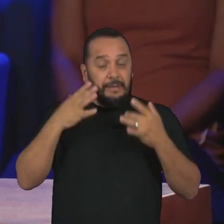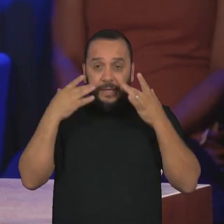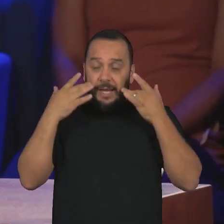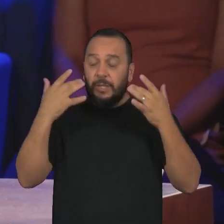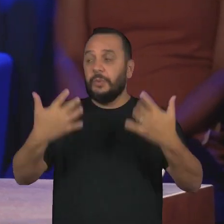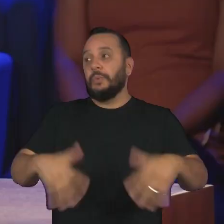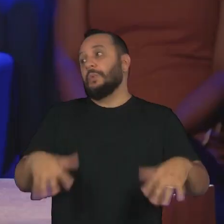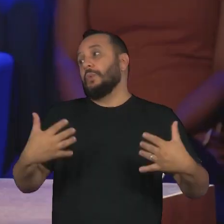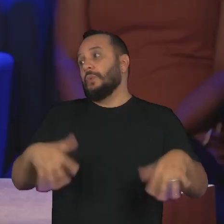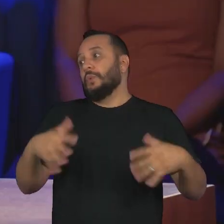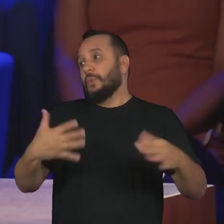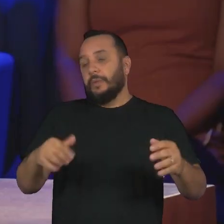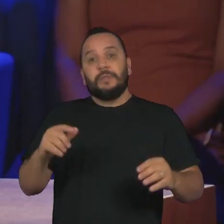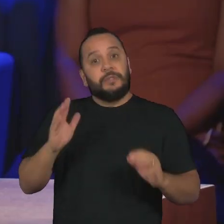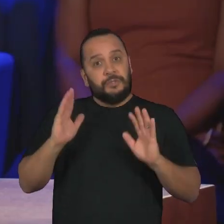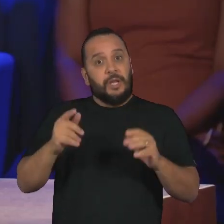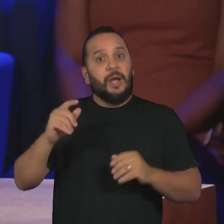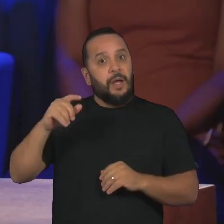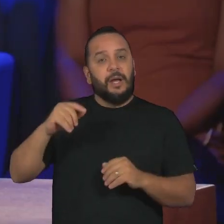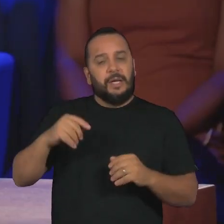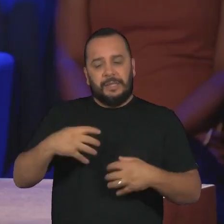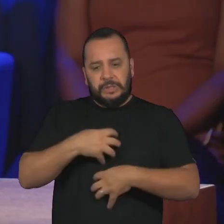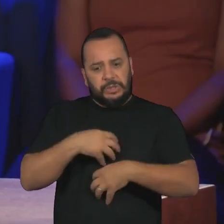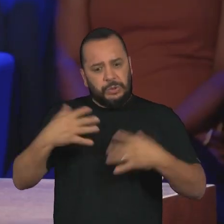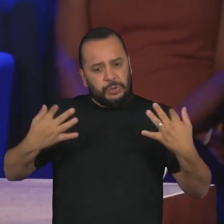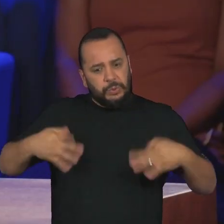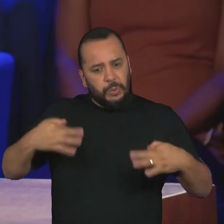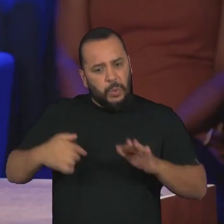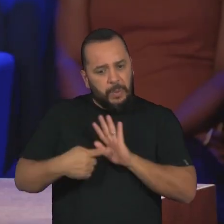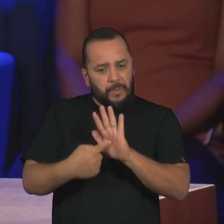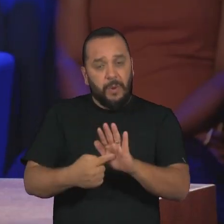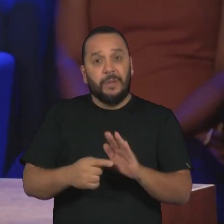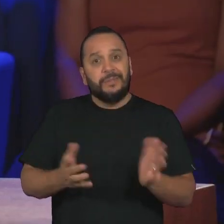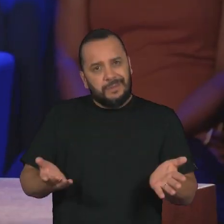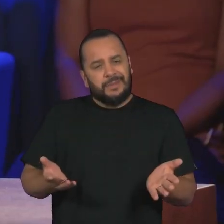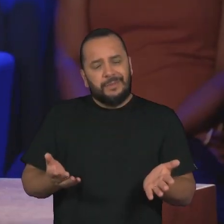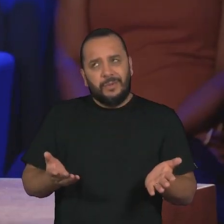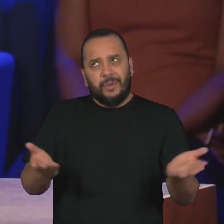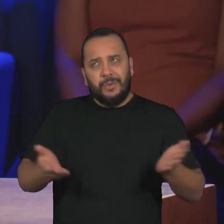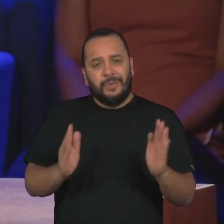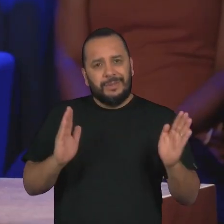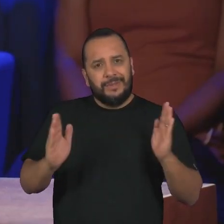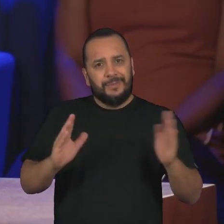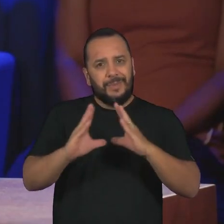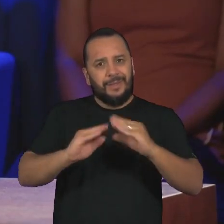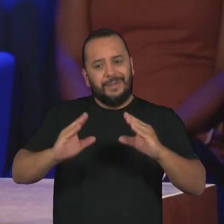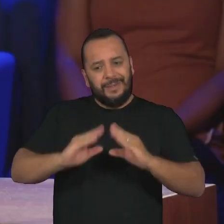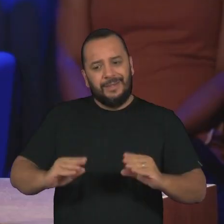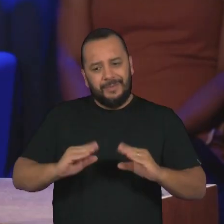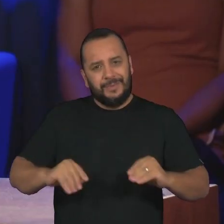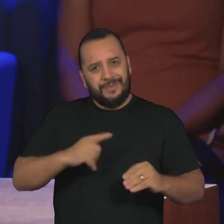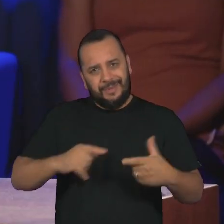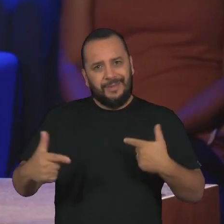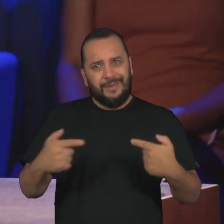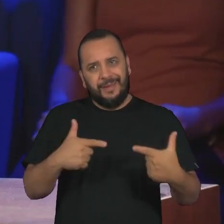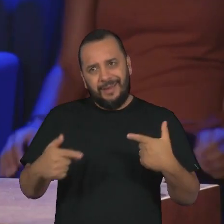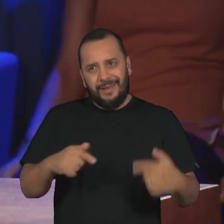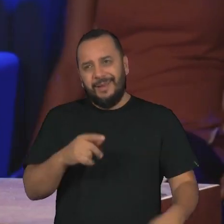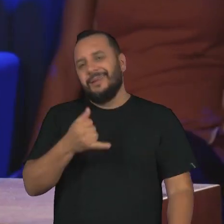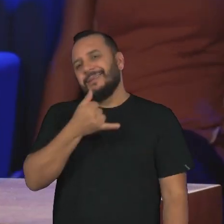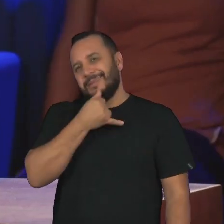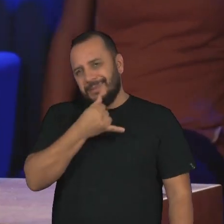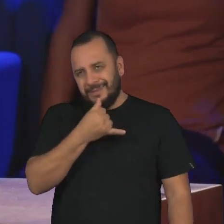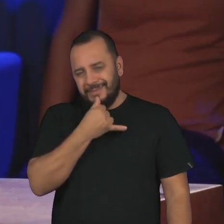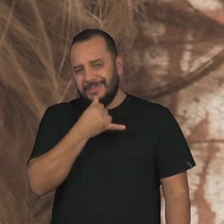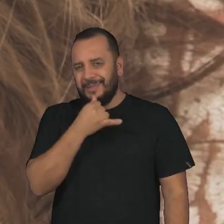densidade imensa, de uma dor imensa, principalmente nesses tempos em que o Líbano vive uma outra guerra, uma outra